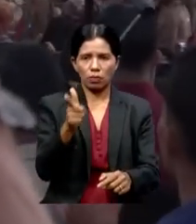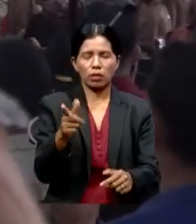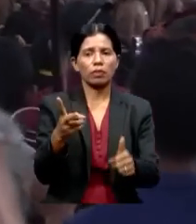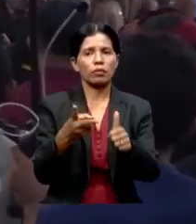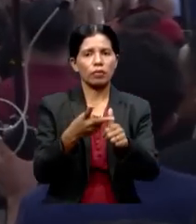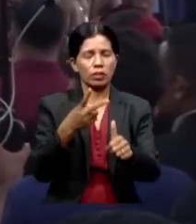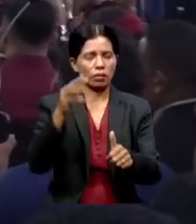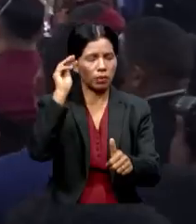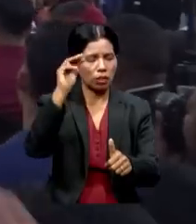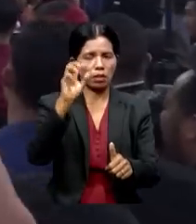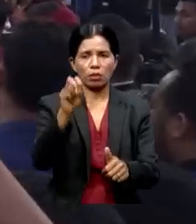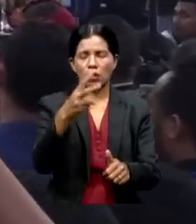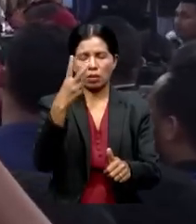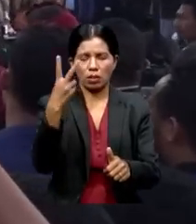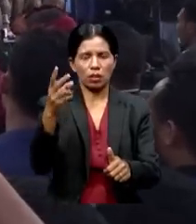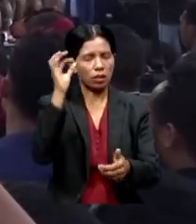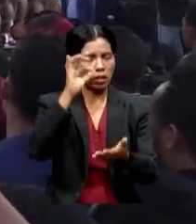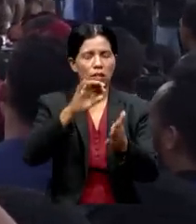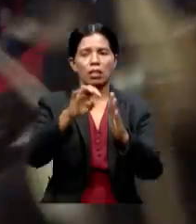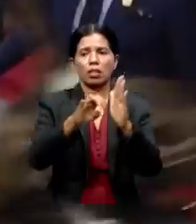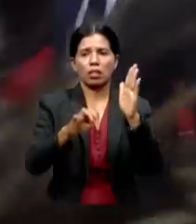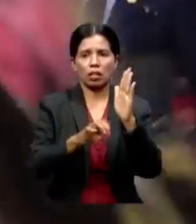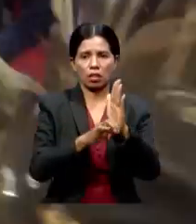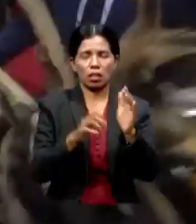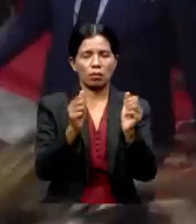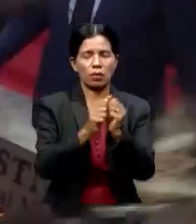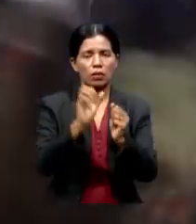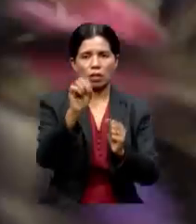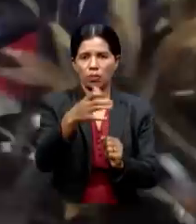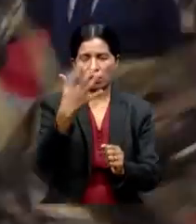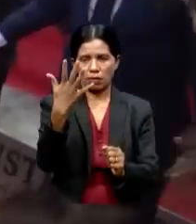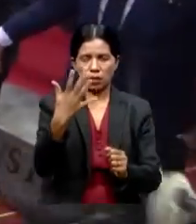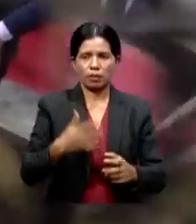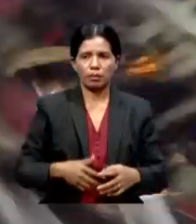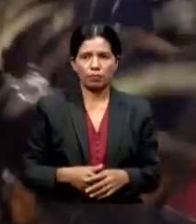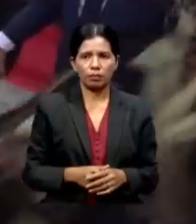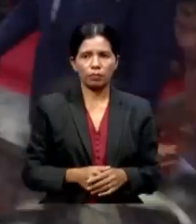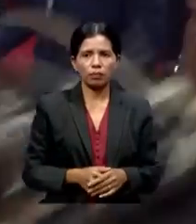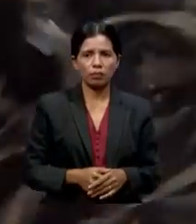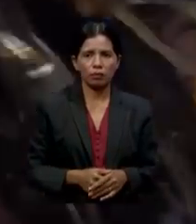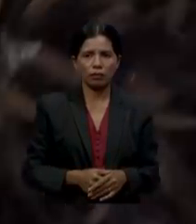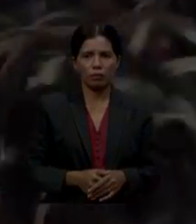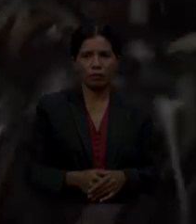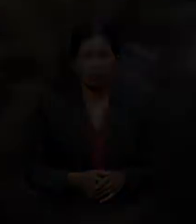vice-ministro Sanur Resinrua, no secretário de Estado Sanur Resin Lima. Celina Lopes, Agostinho da Costa, GMN.